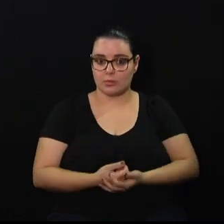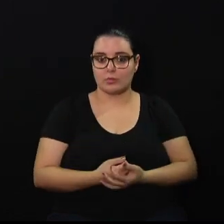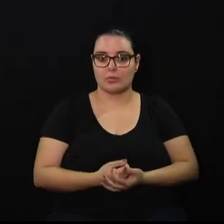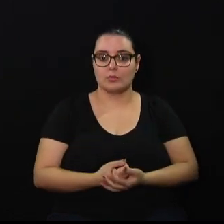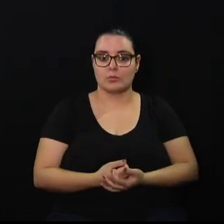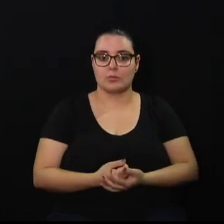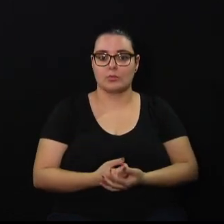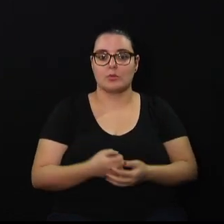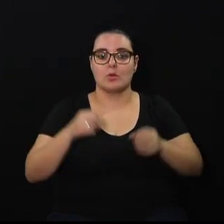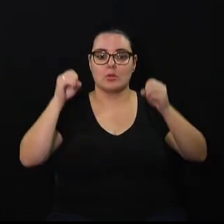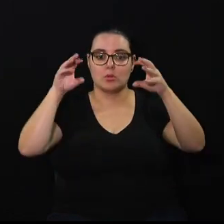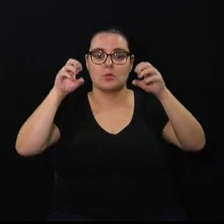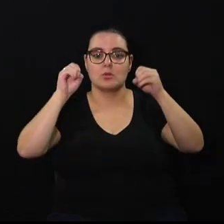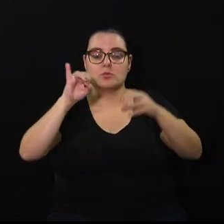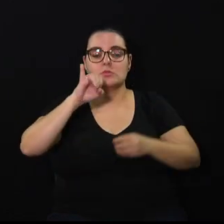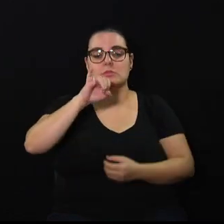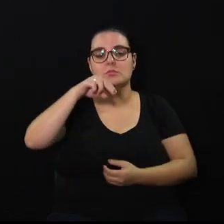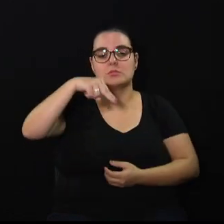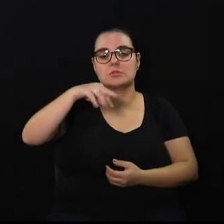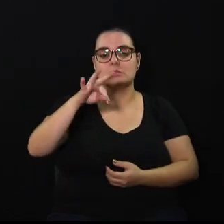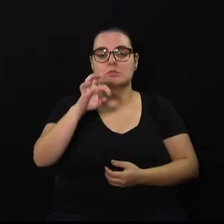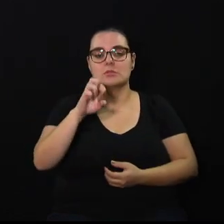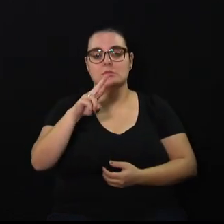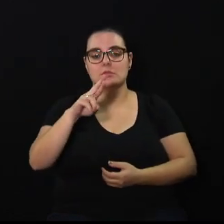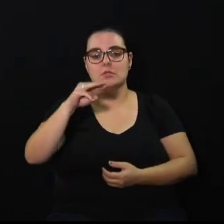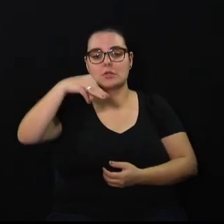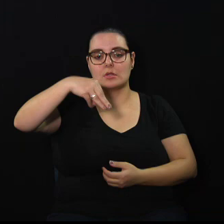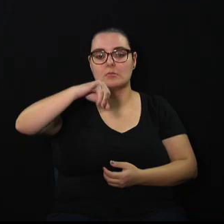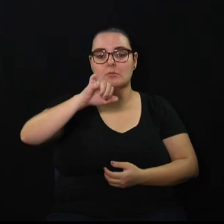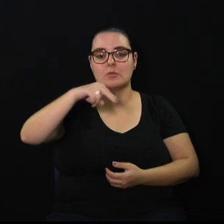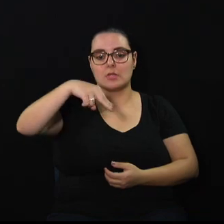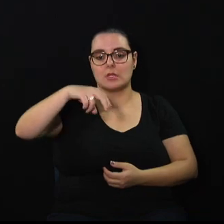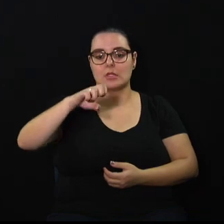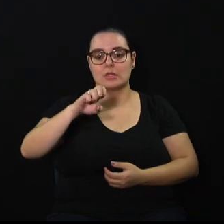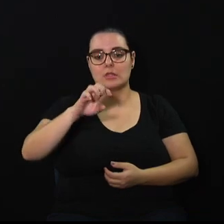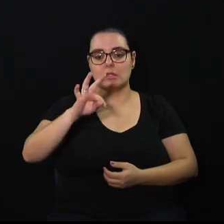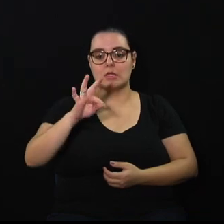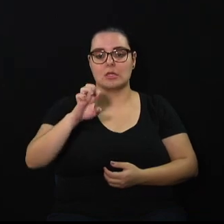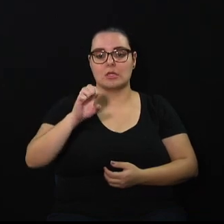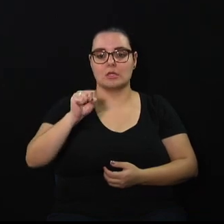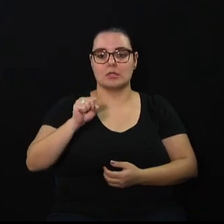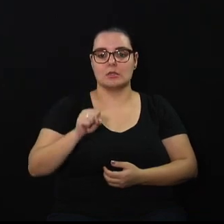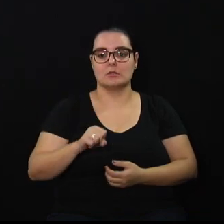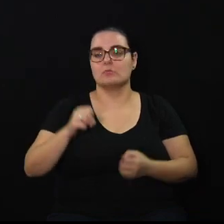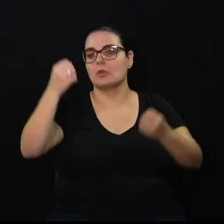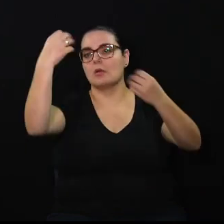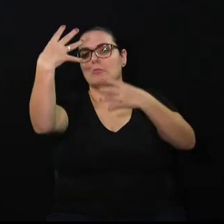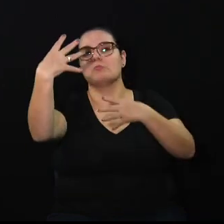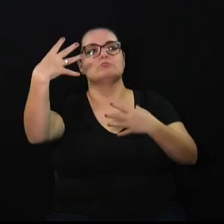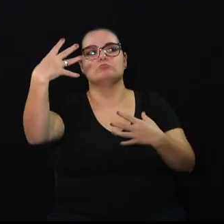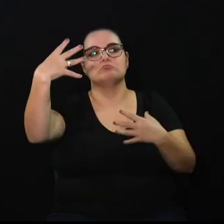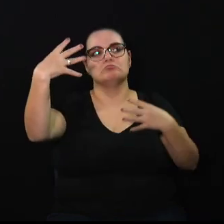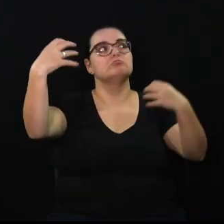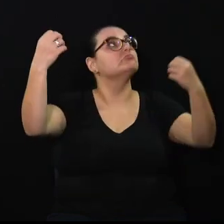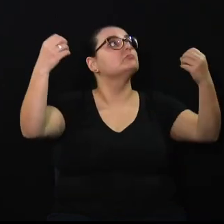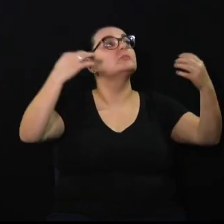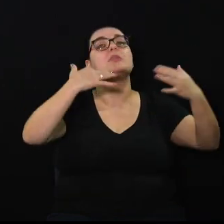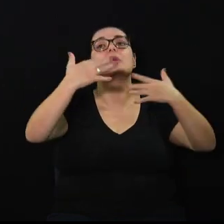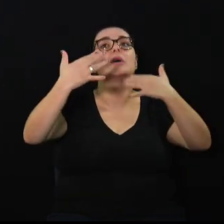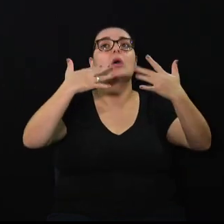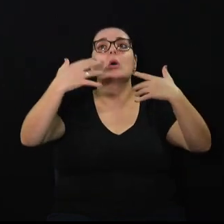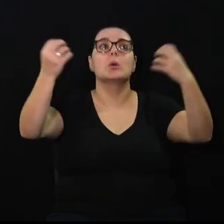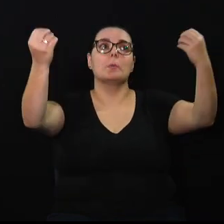intermitentes tá as luzes intermitentes não é uma luz parada como essas nossas nem colorida